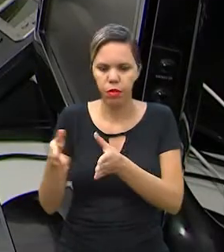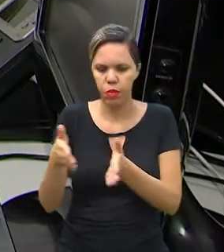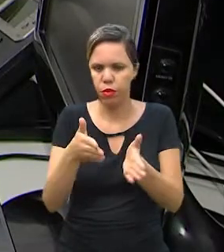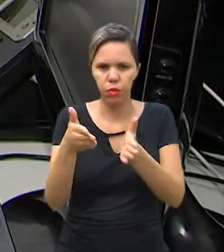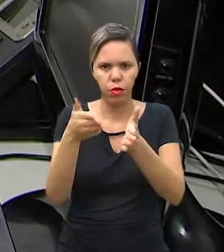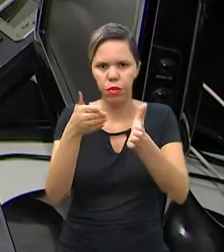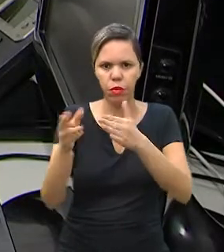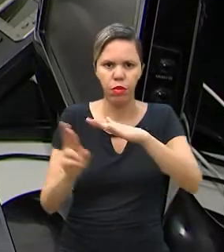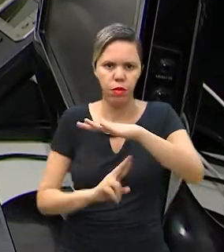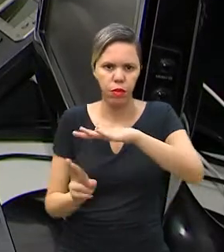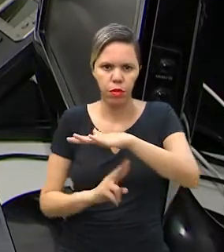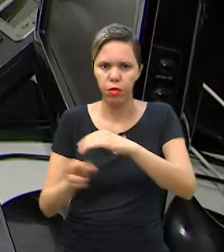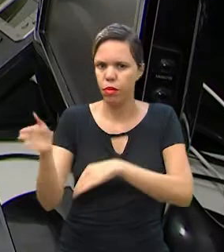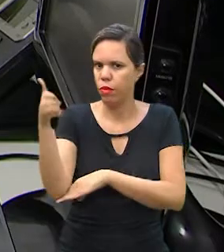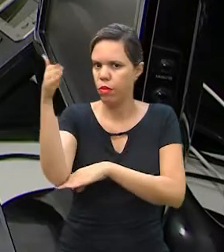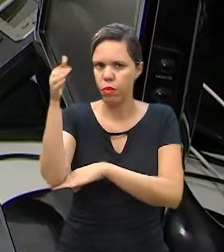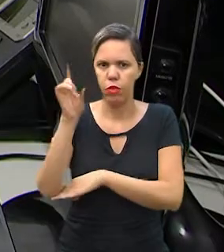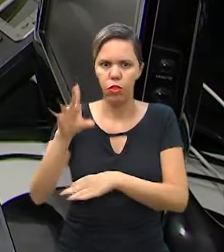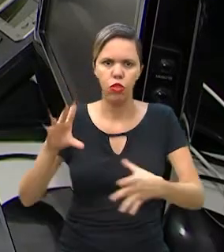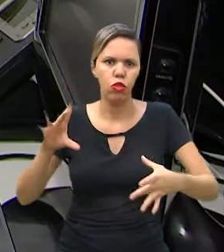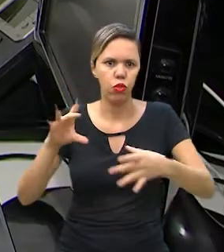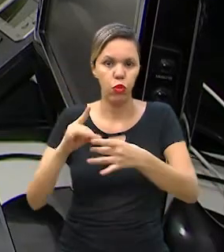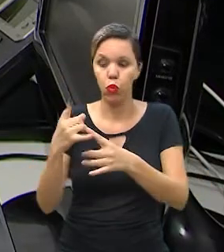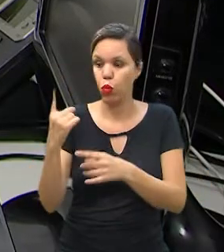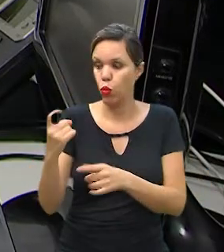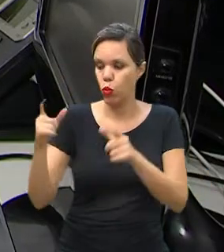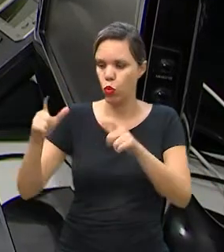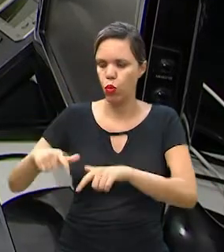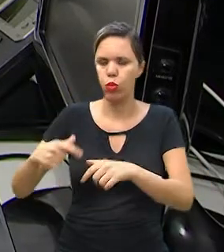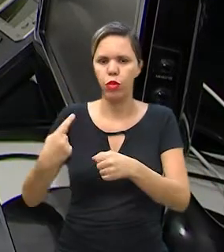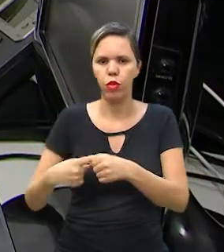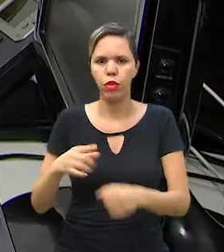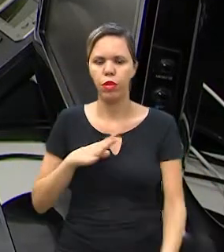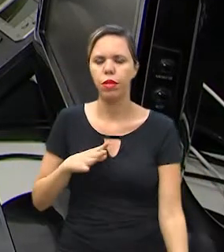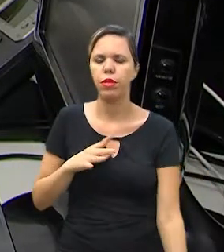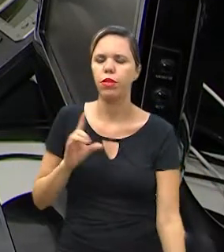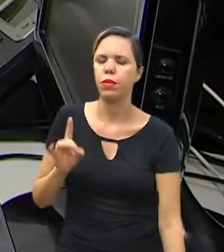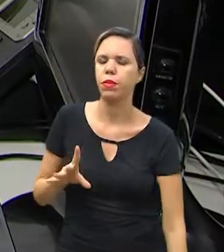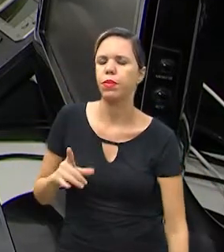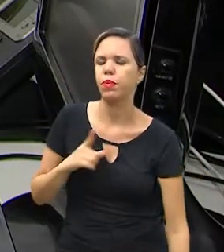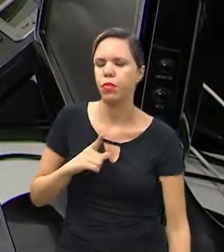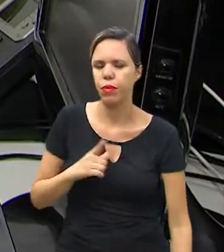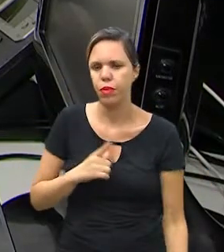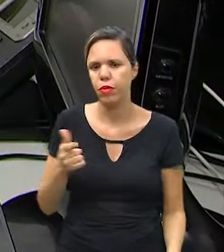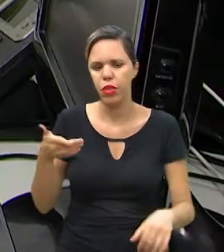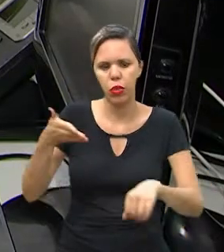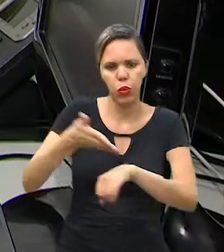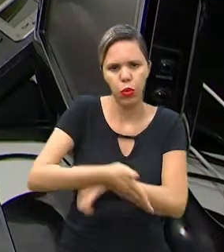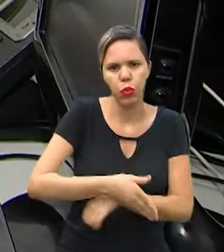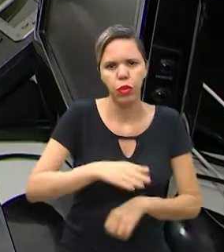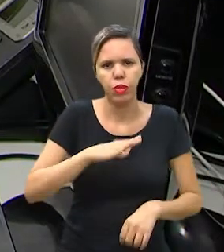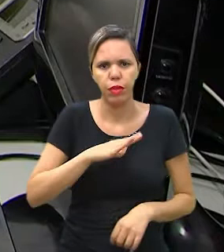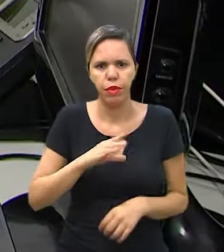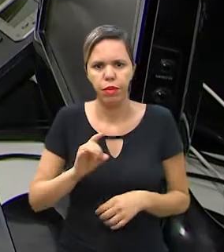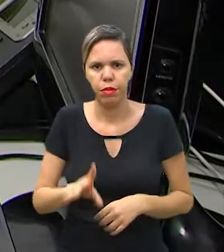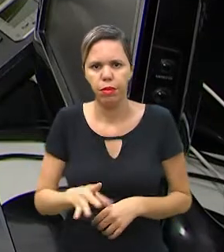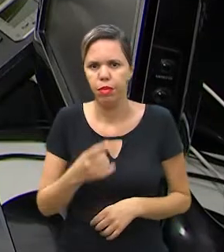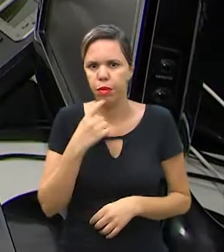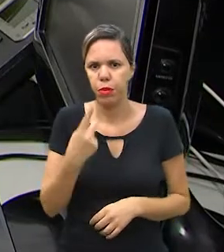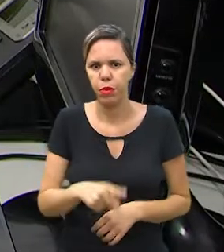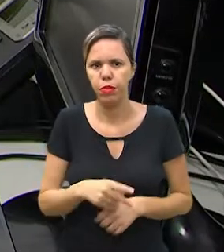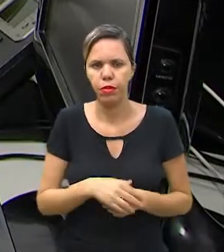alça de acesso à Rodovia dos Bandeirantes ela só é ligada em um ponto no município então só existe uma entrada no